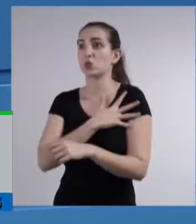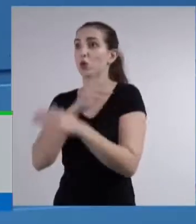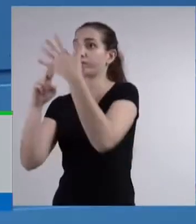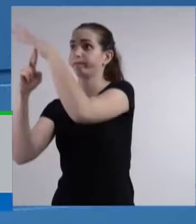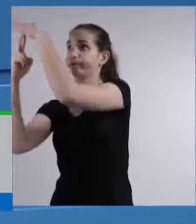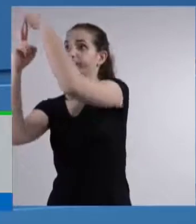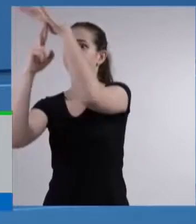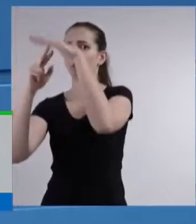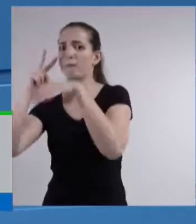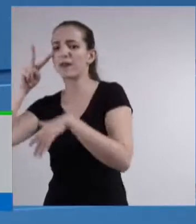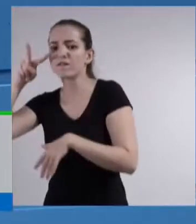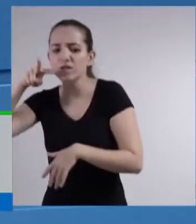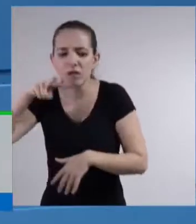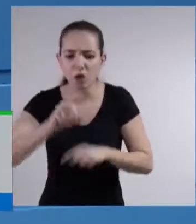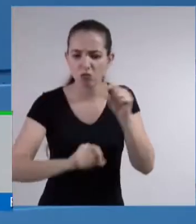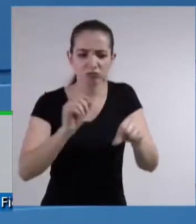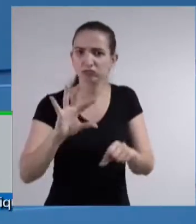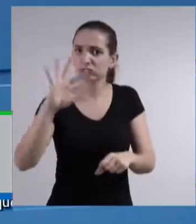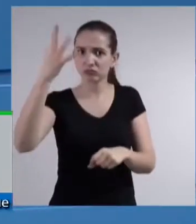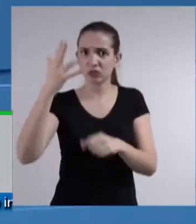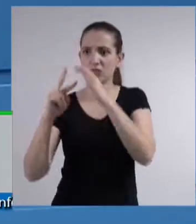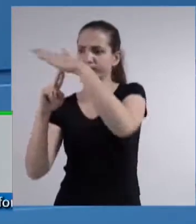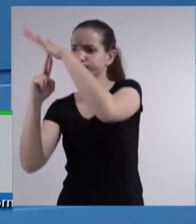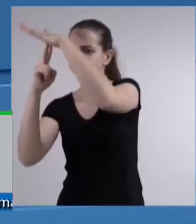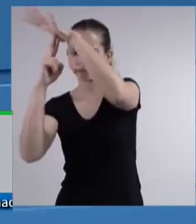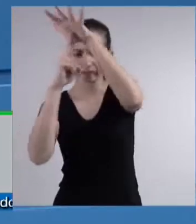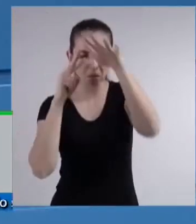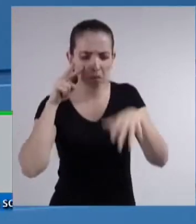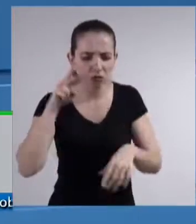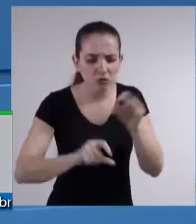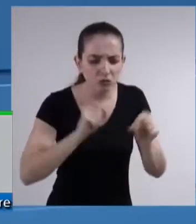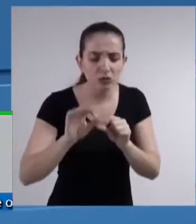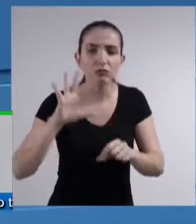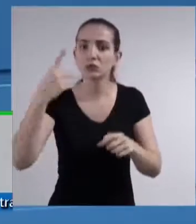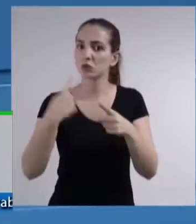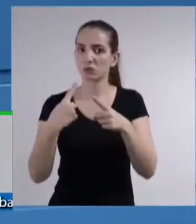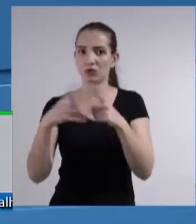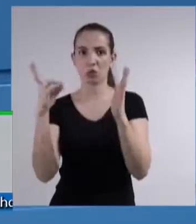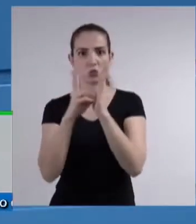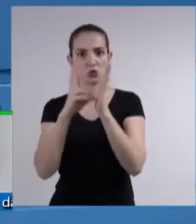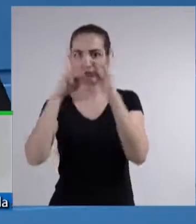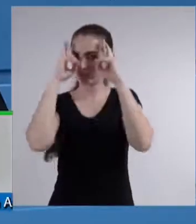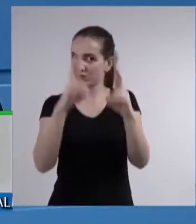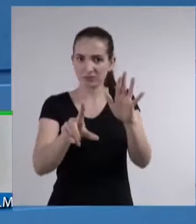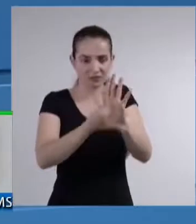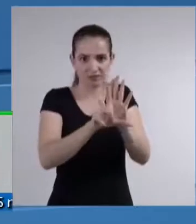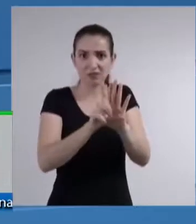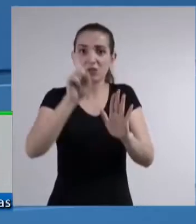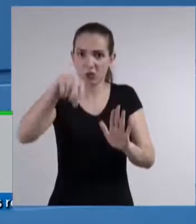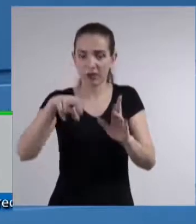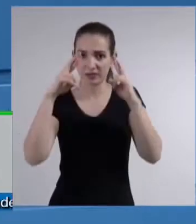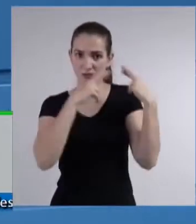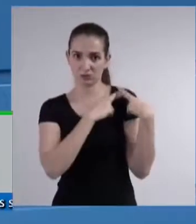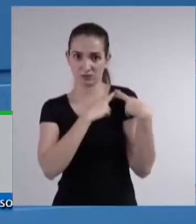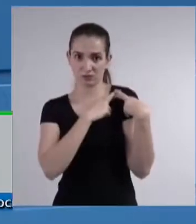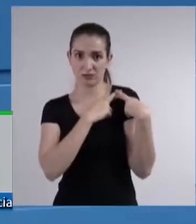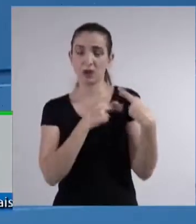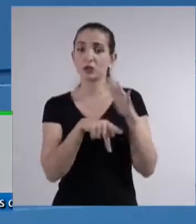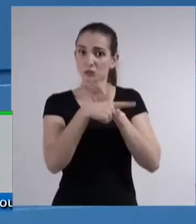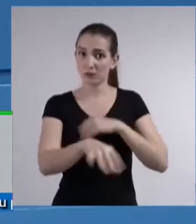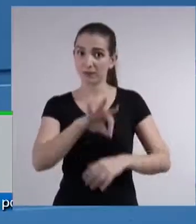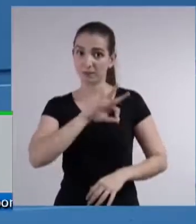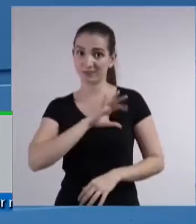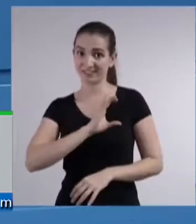uma ordem, porque quando há depredação, desrespeito às leis, é da Polícia Civil. Por